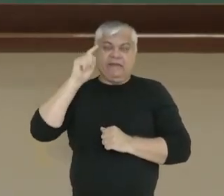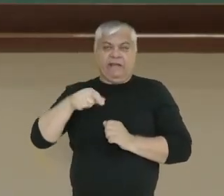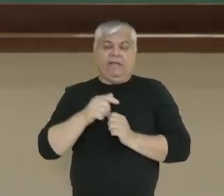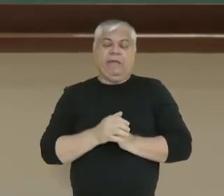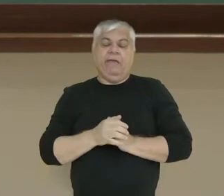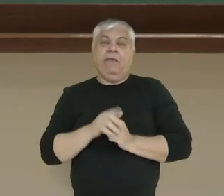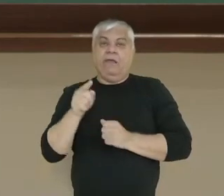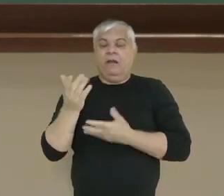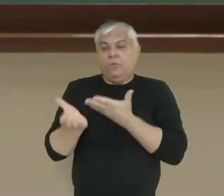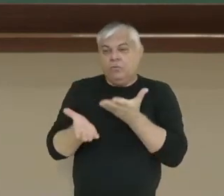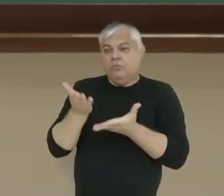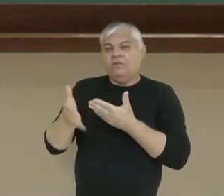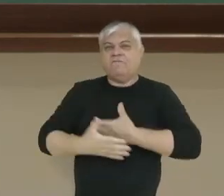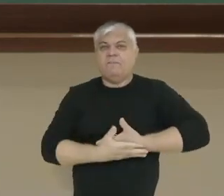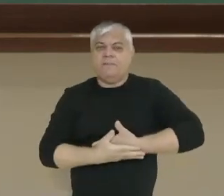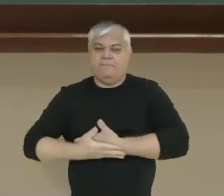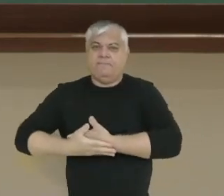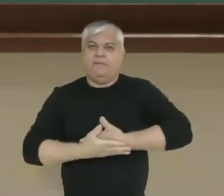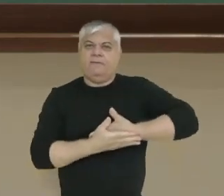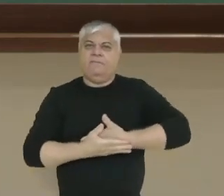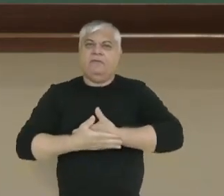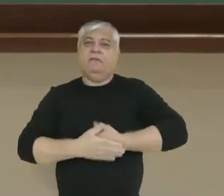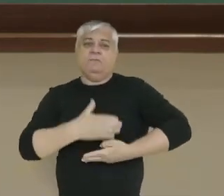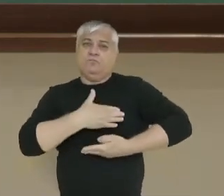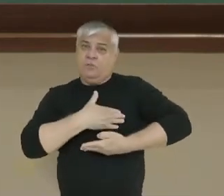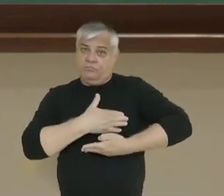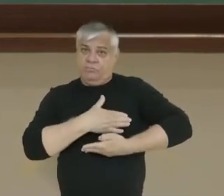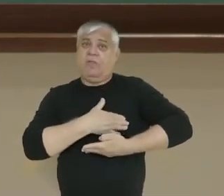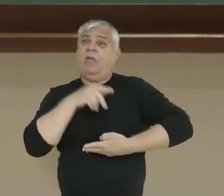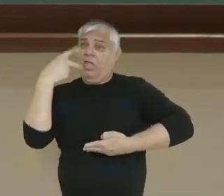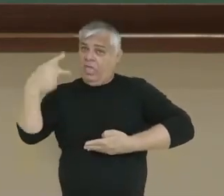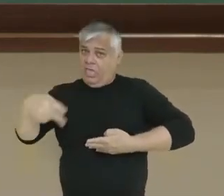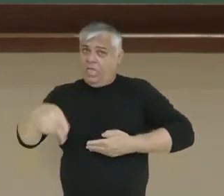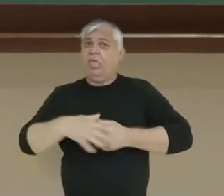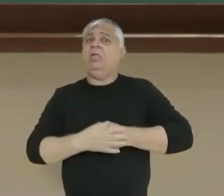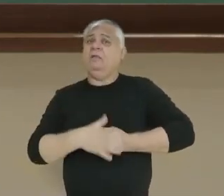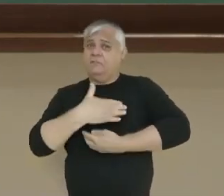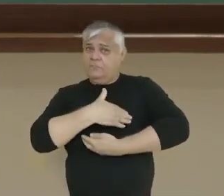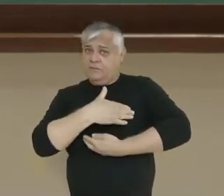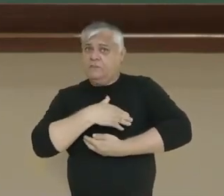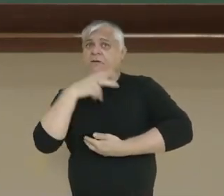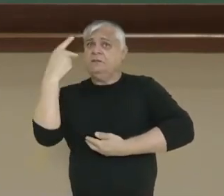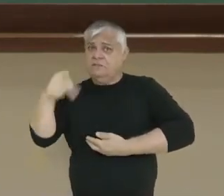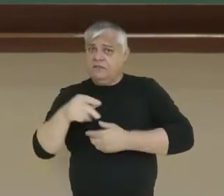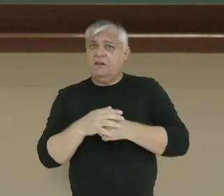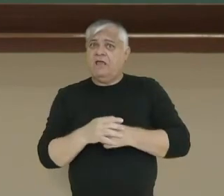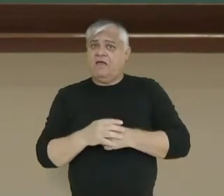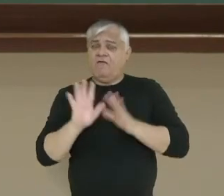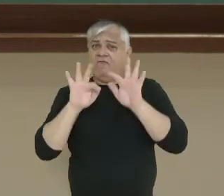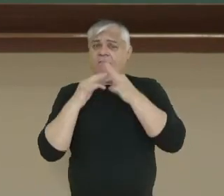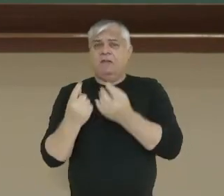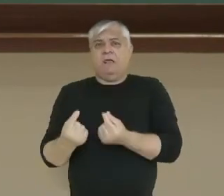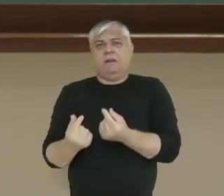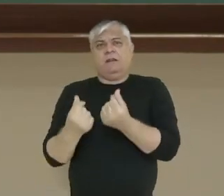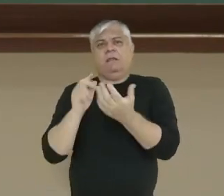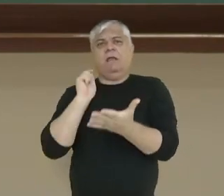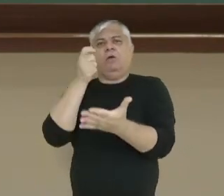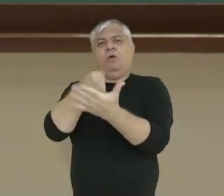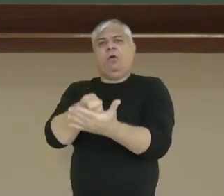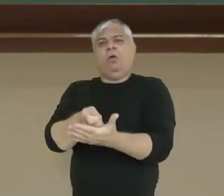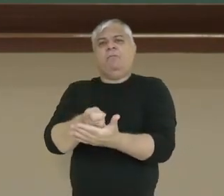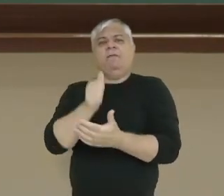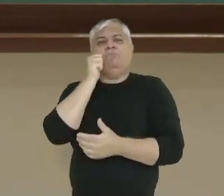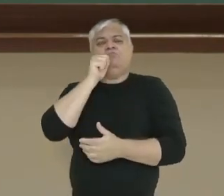leite, que cuidavam das crianças, muitas vezes amamentavam as crianças daquelas famílias, né, que compravam a